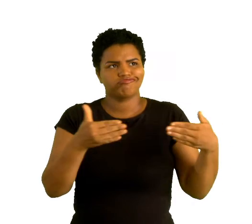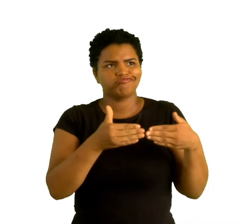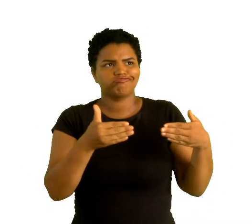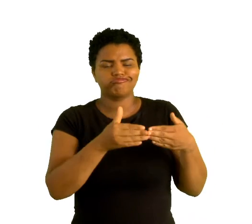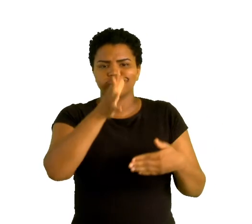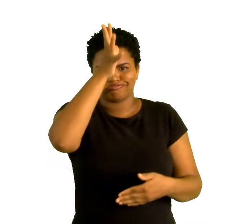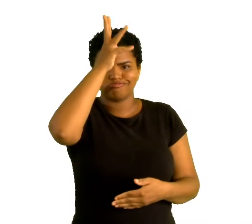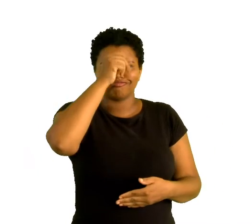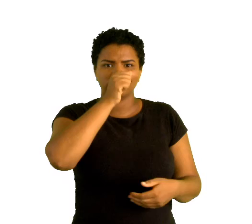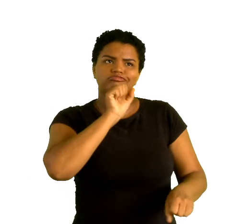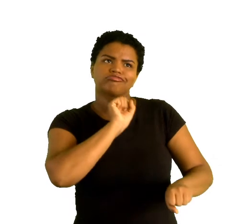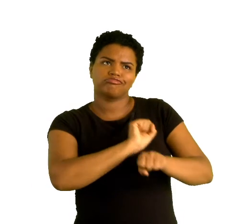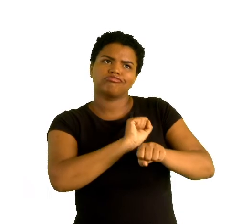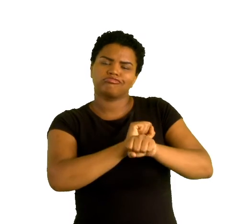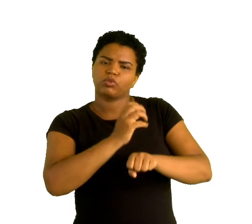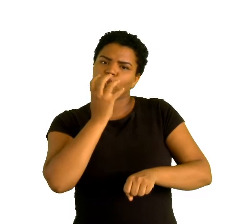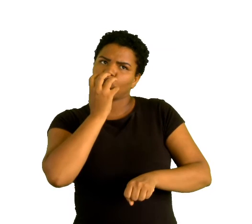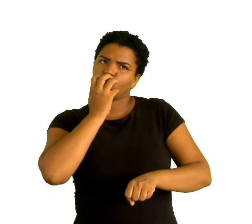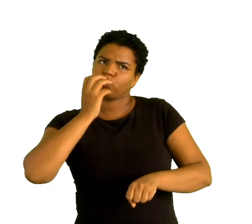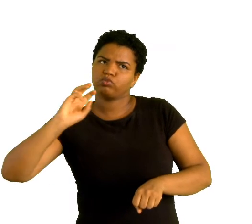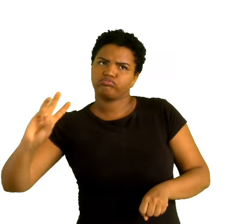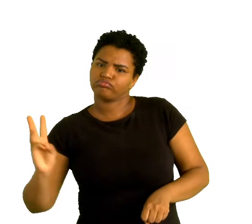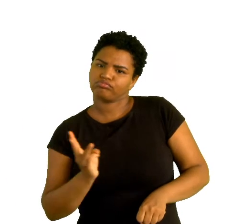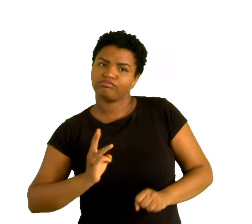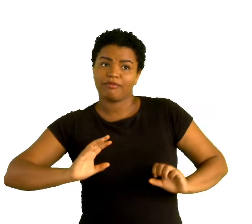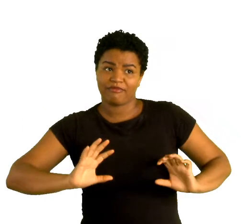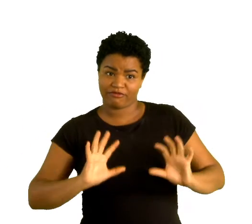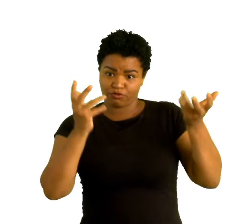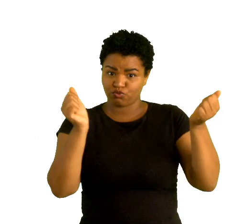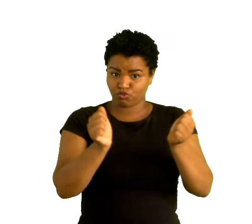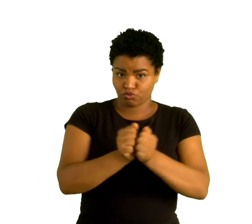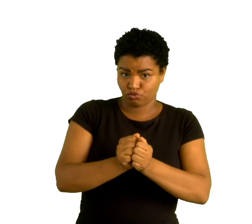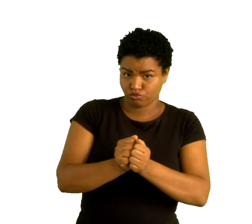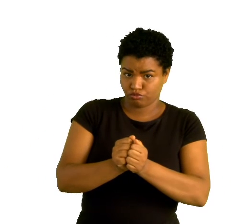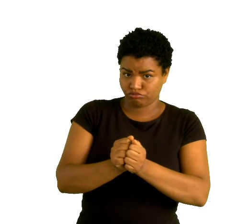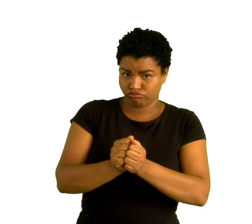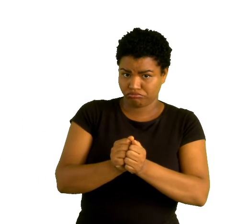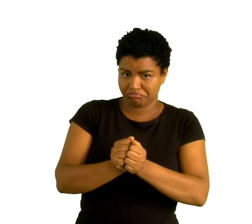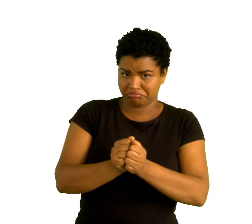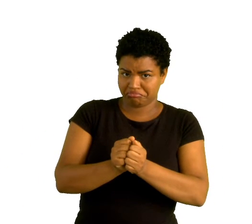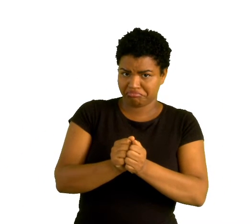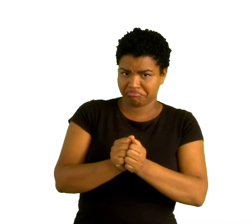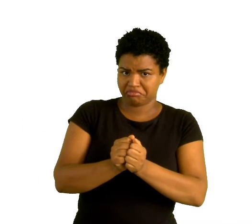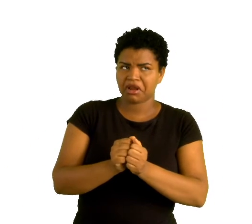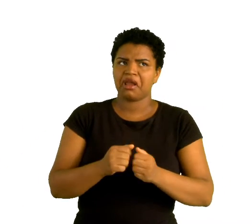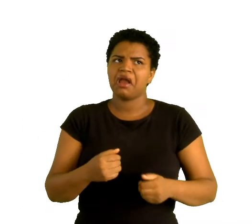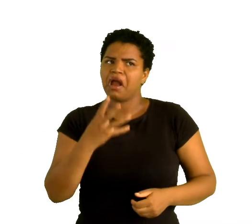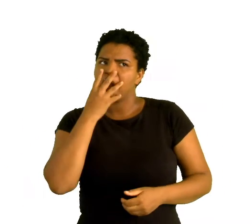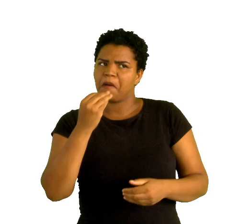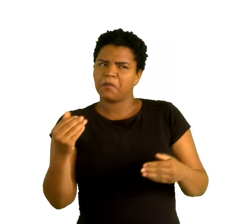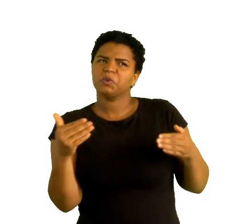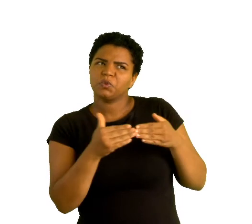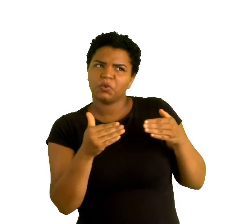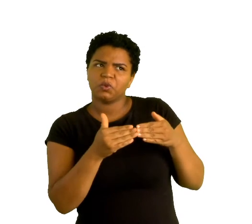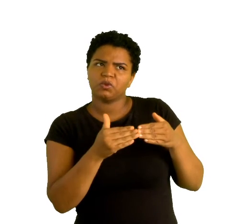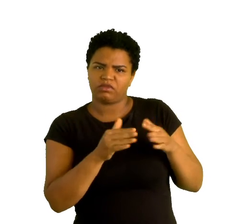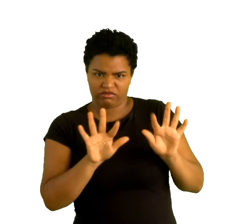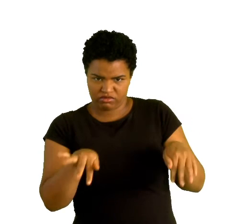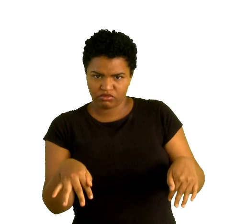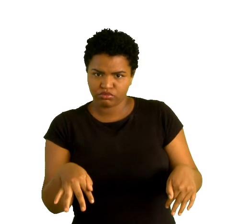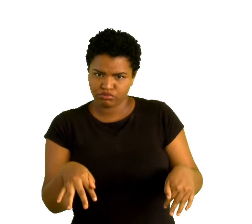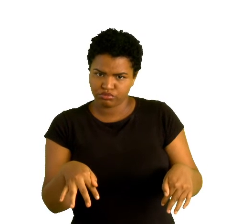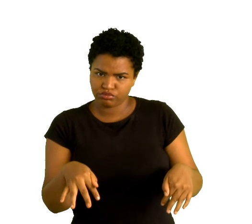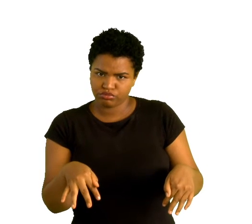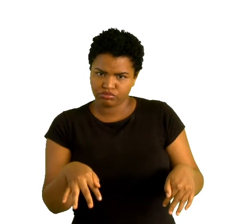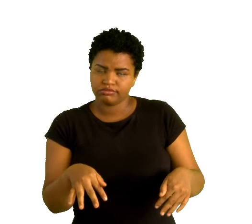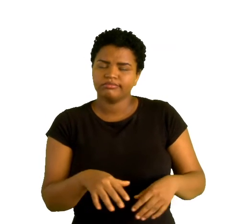e espera os cães para festejar? Será que a raposa concordou? Foi assim que finalizou?